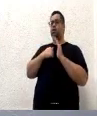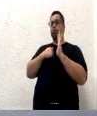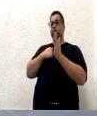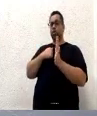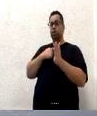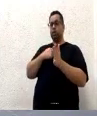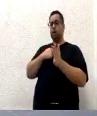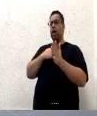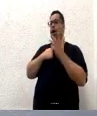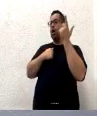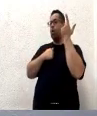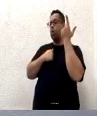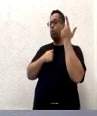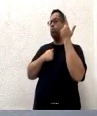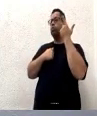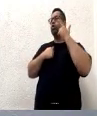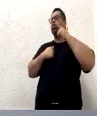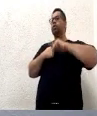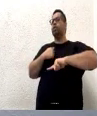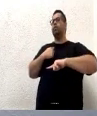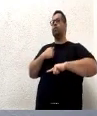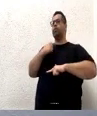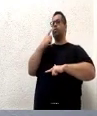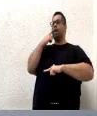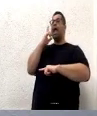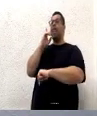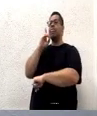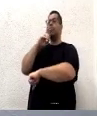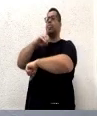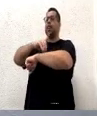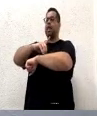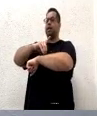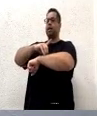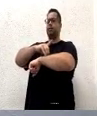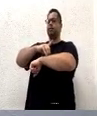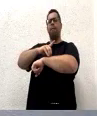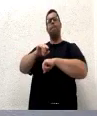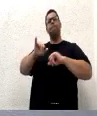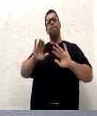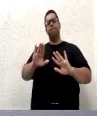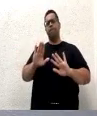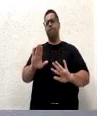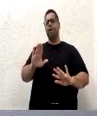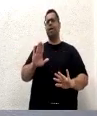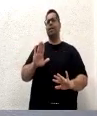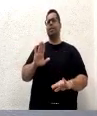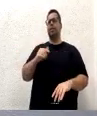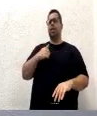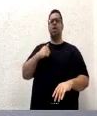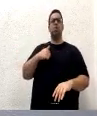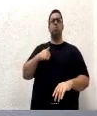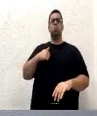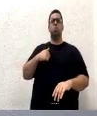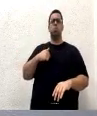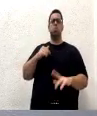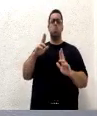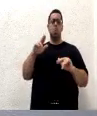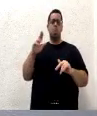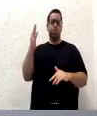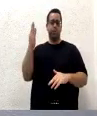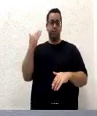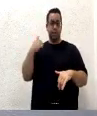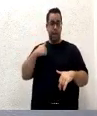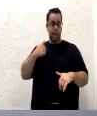gente nunca adotou essa estratégia no município. E não é esse ano que nós vamos adotar. Nós vamos continuar testando.